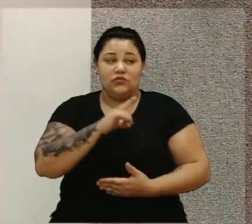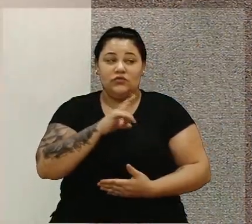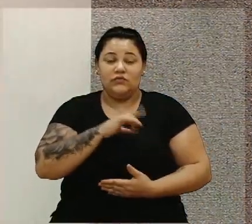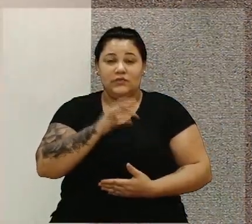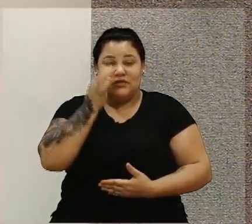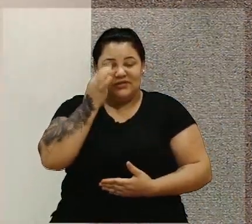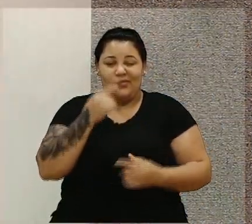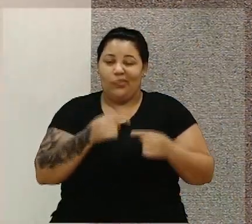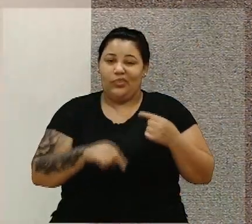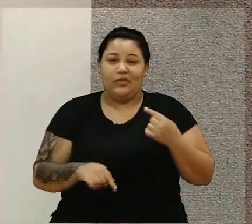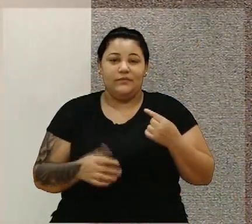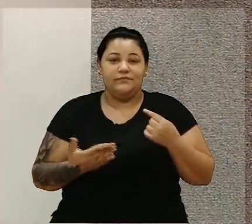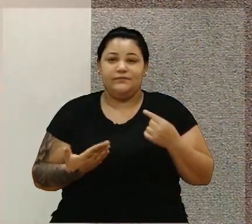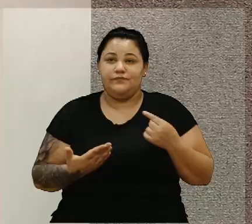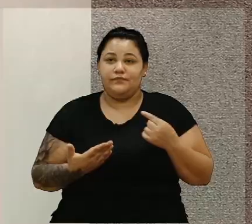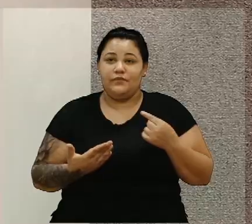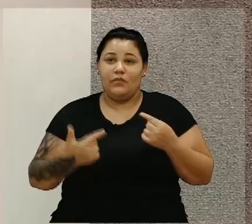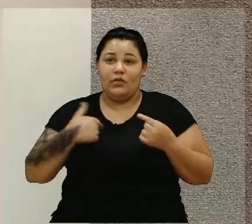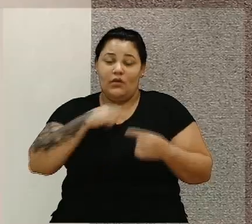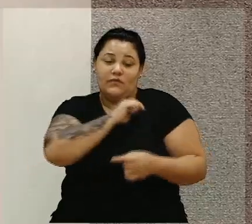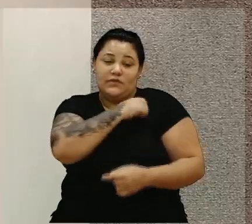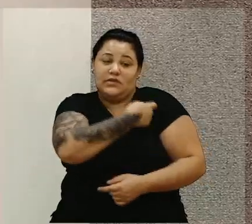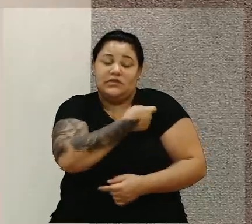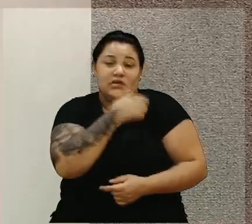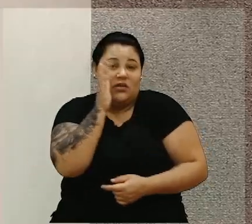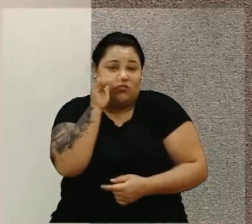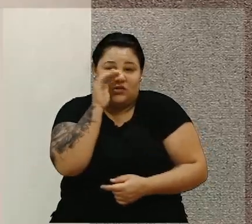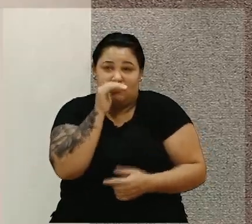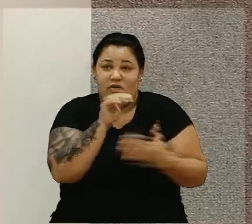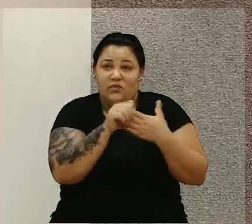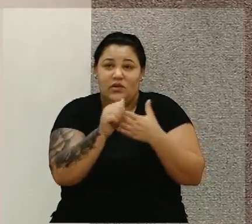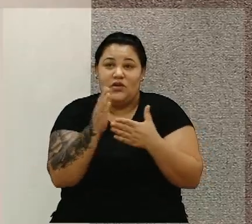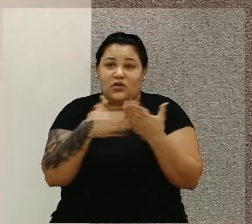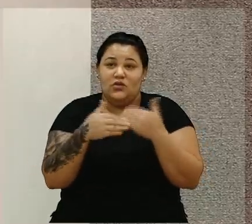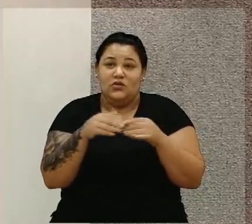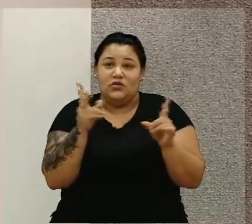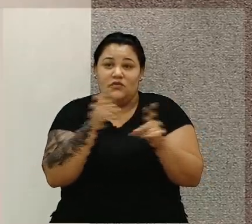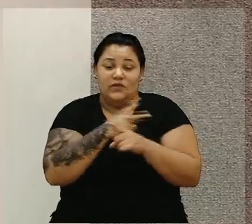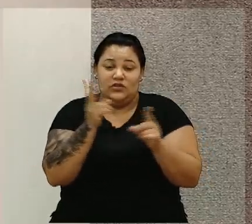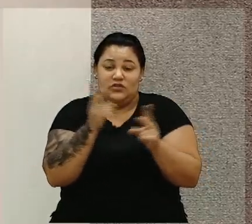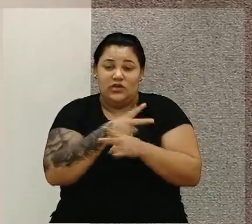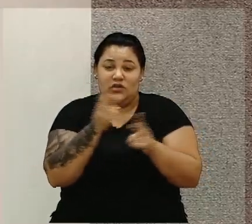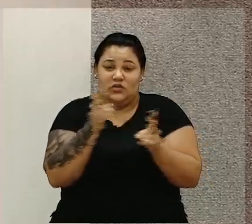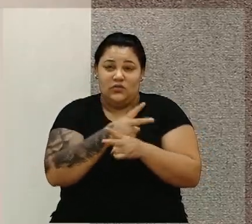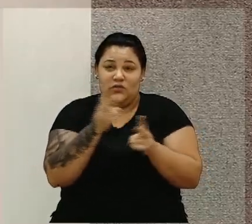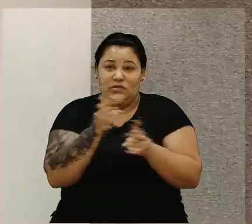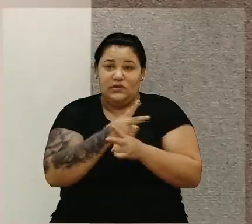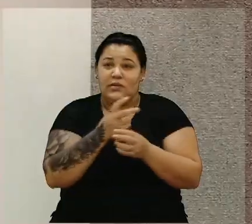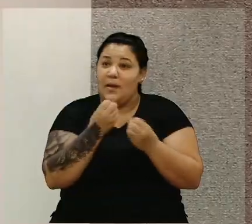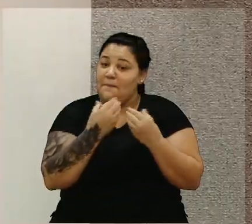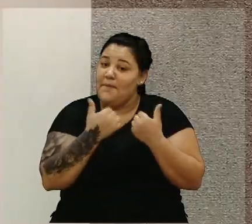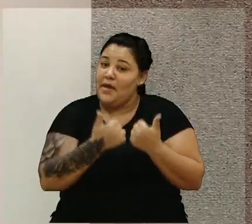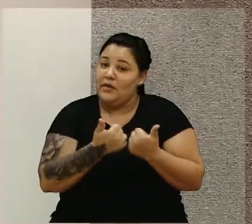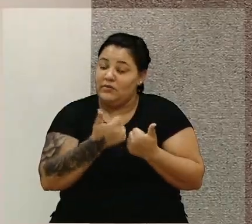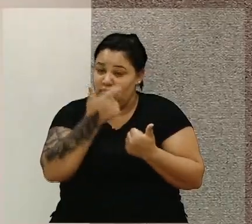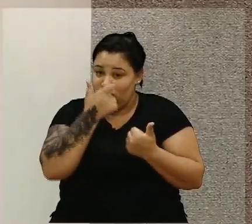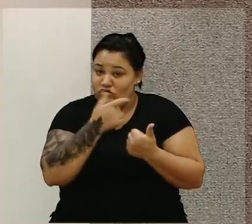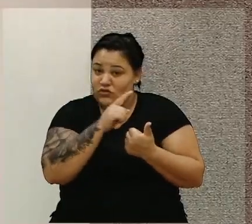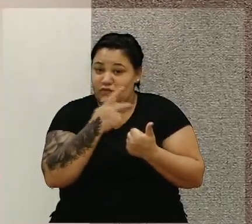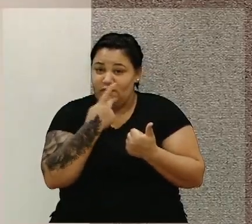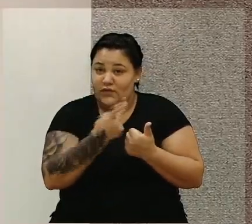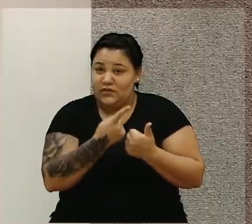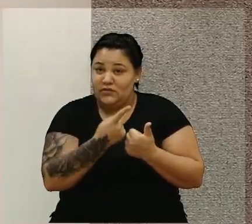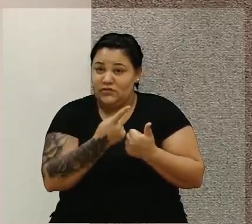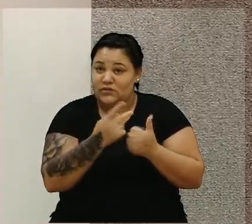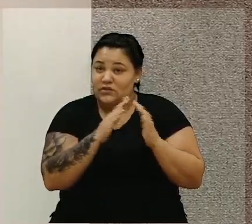condiz. Eu estive lá fiscalizando, vi todos os ventiladores estão em funcionamento na escola em Forqueta, se é que nós estamos falando da mesma escola, eu acho que só tem uma